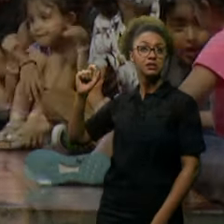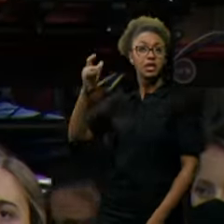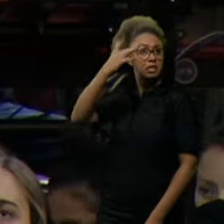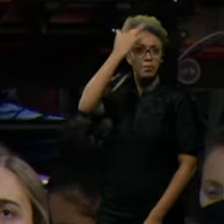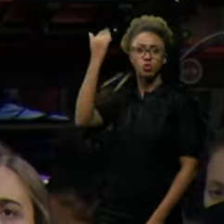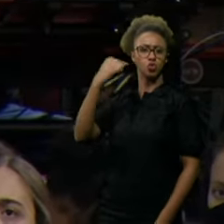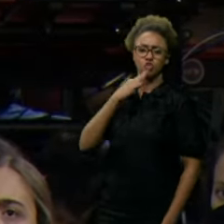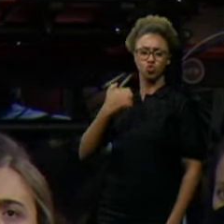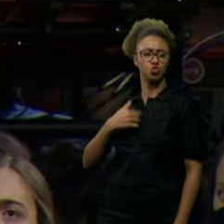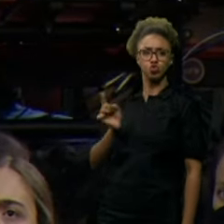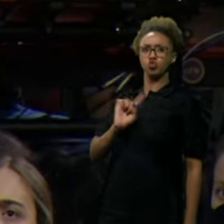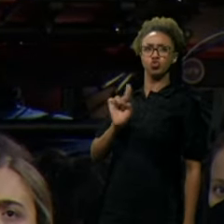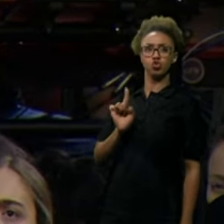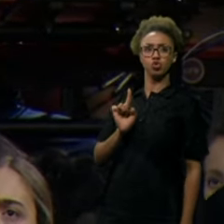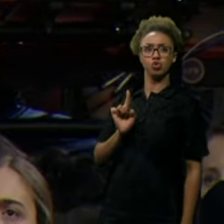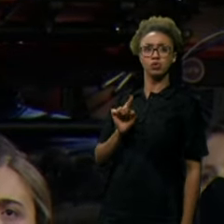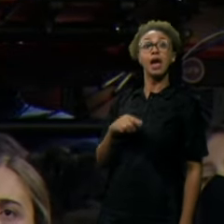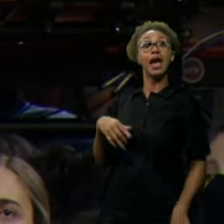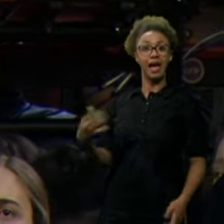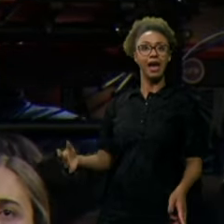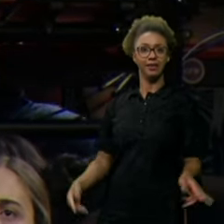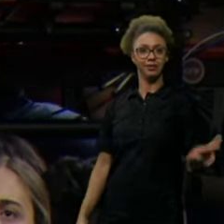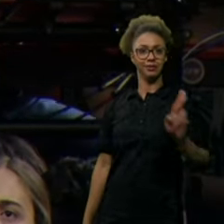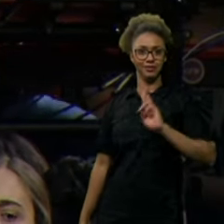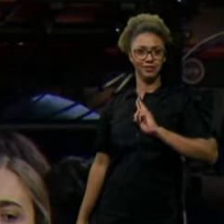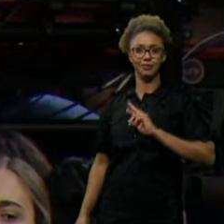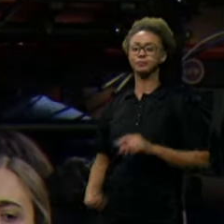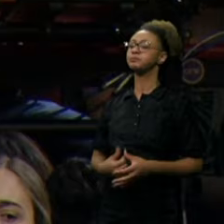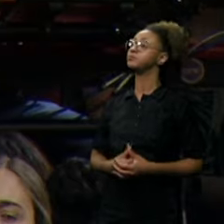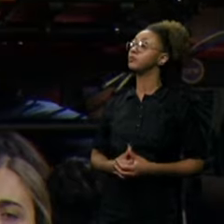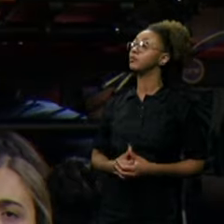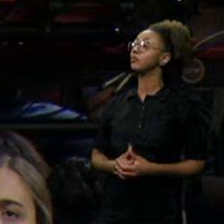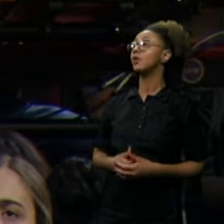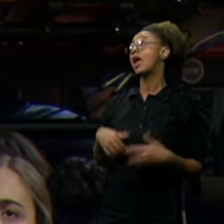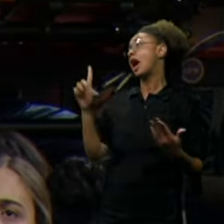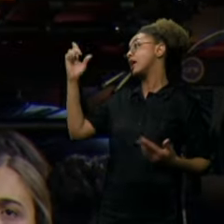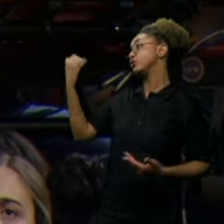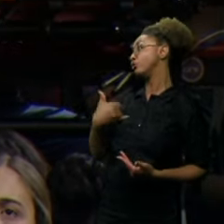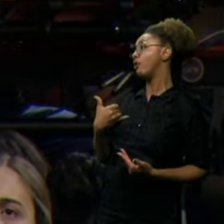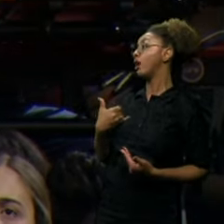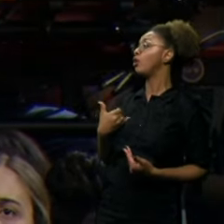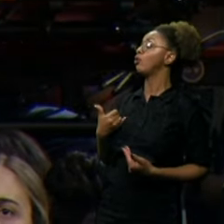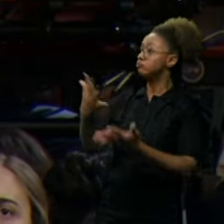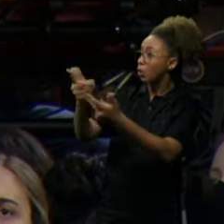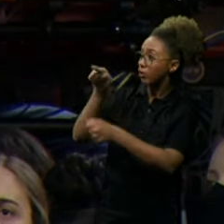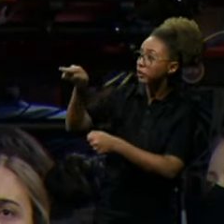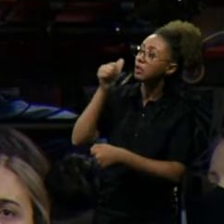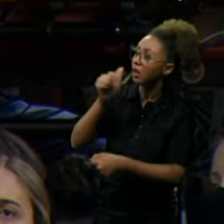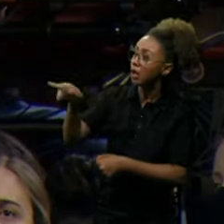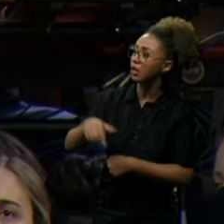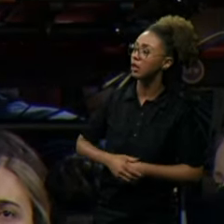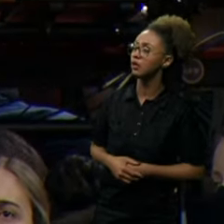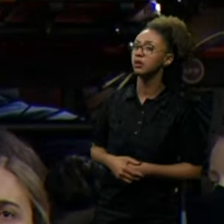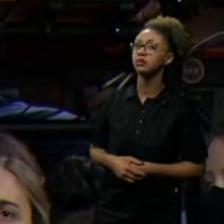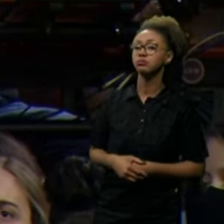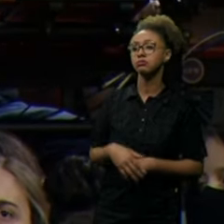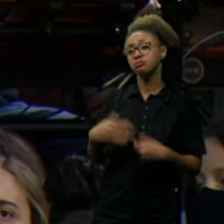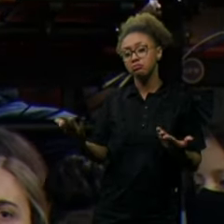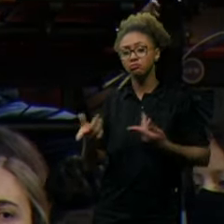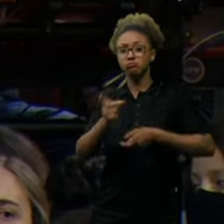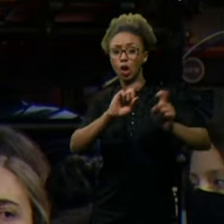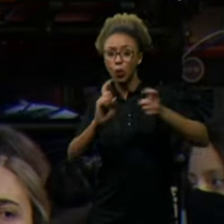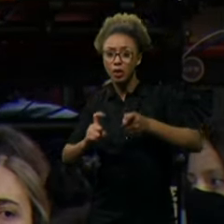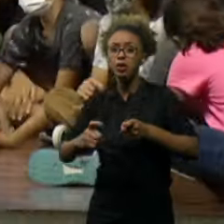ninguém sabia e a pessoa diz assim ó o que Deus falou assim traz ela Oi e eu colocar na